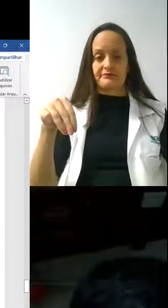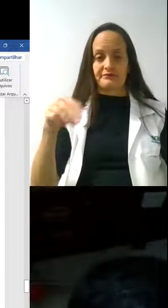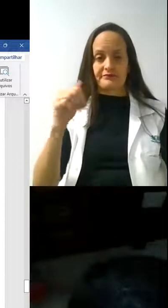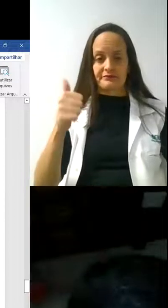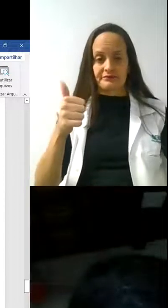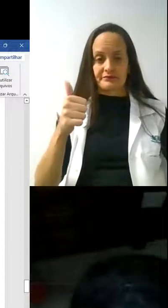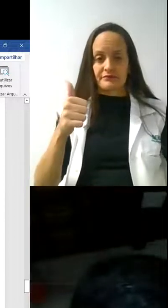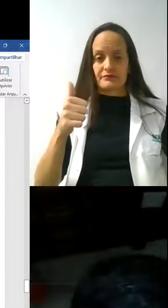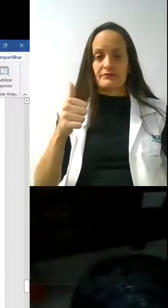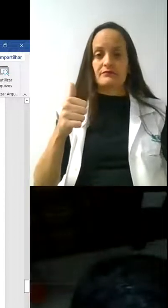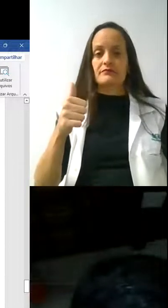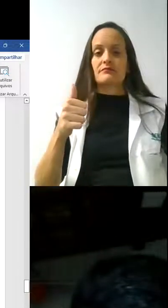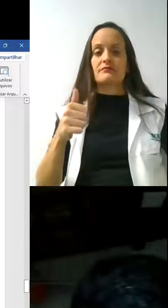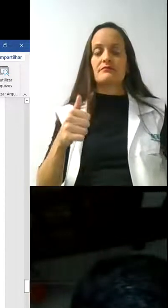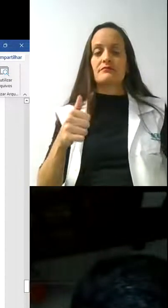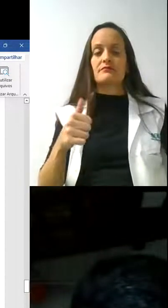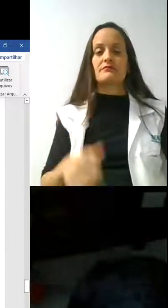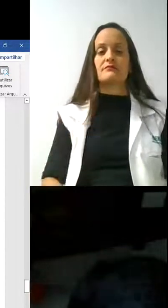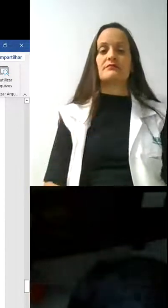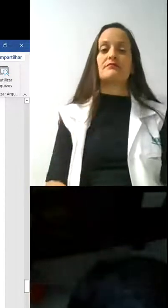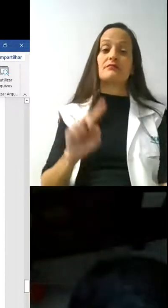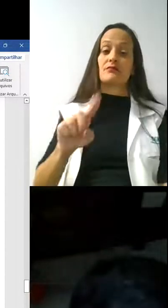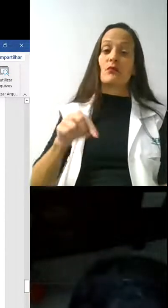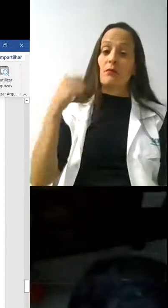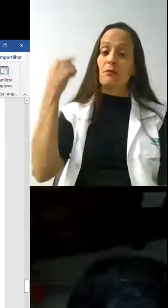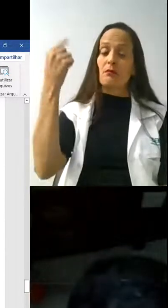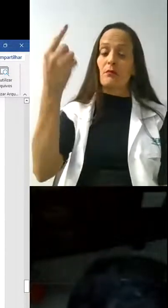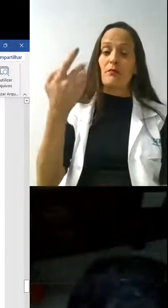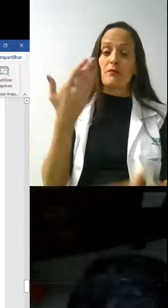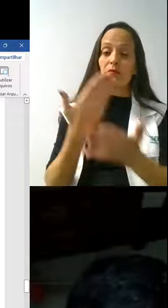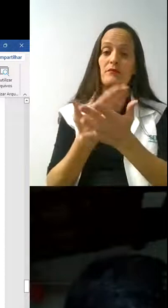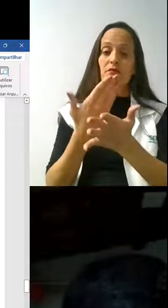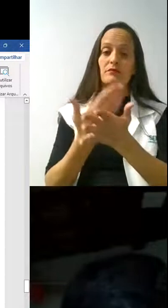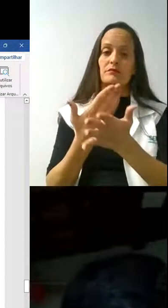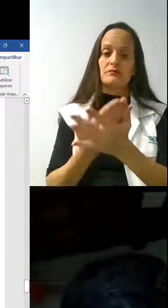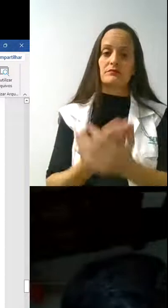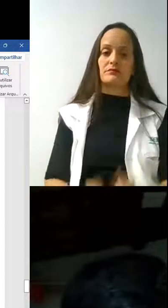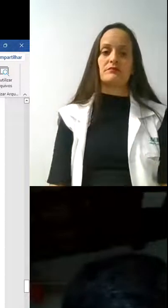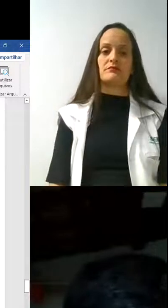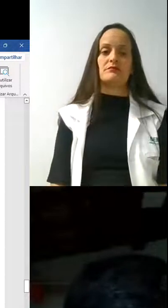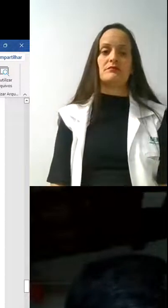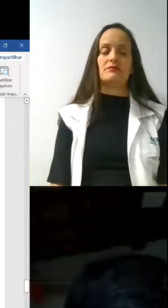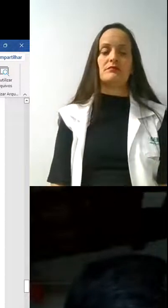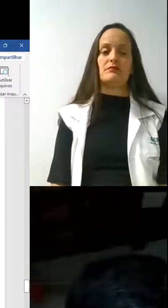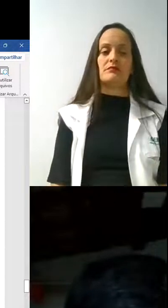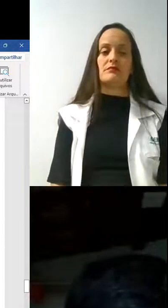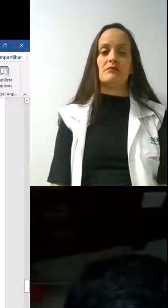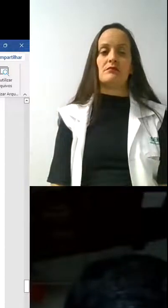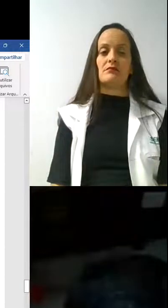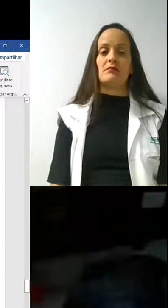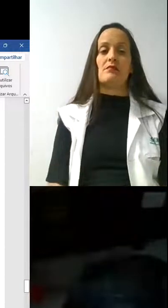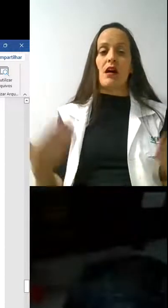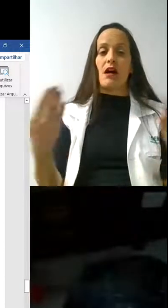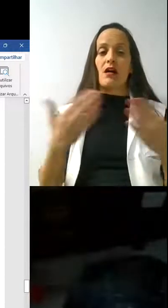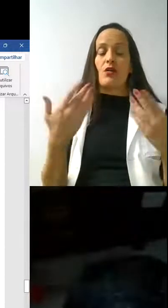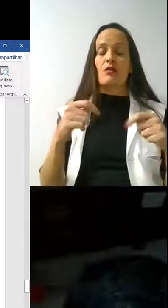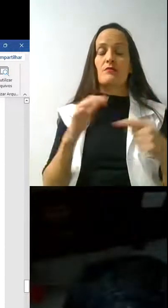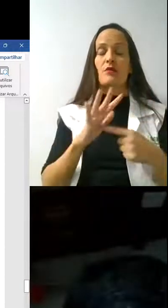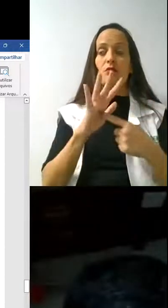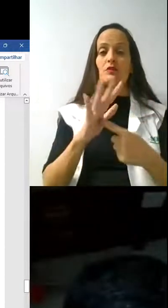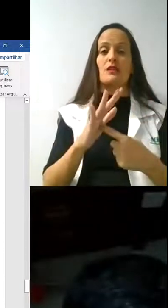Certo? E o próximo? Como que eu faço? Eu preciso representar 40 metros na escala de 1